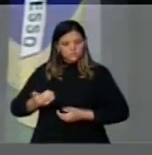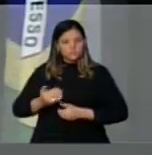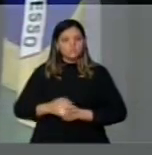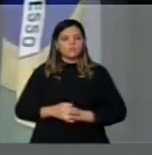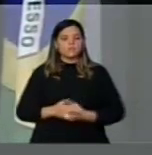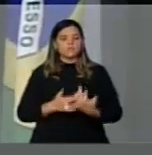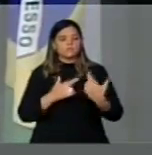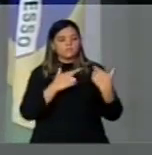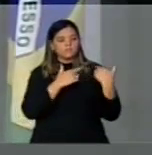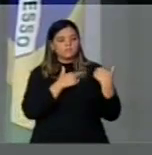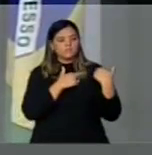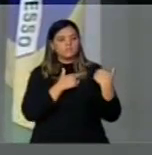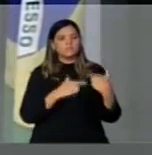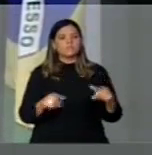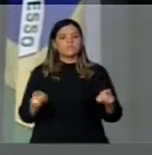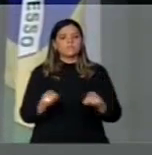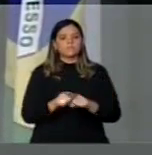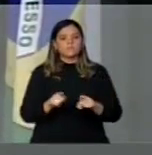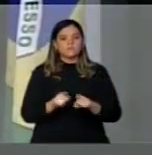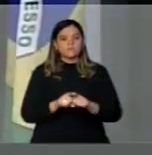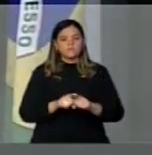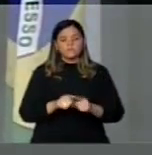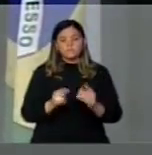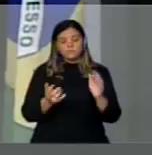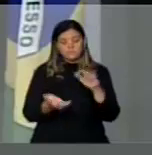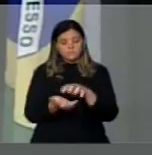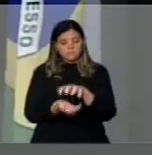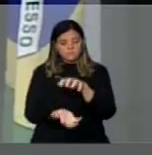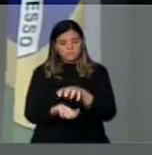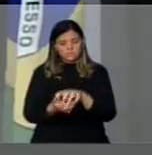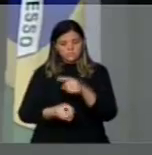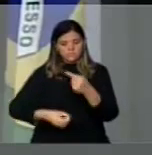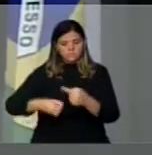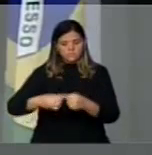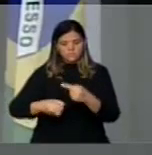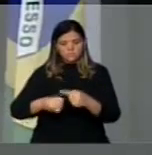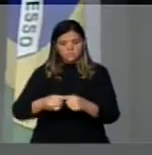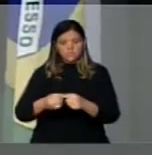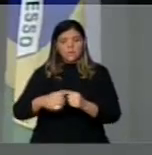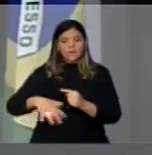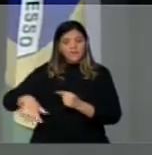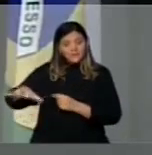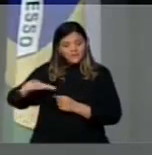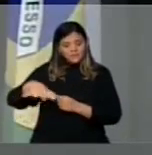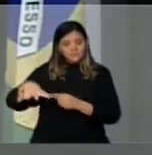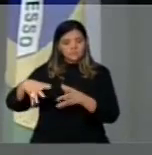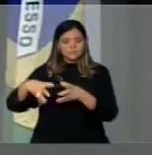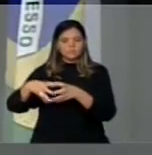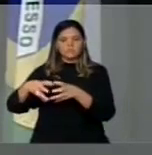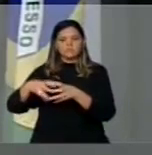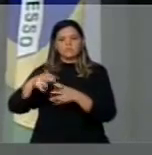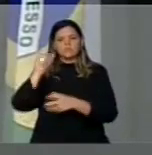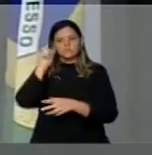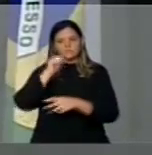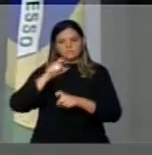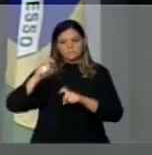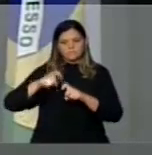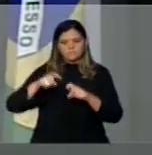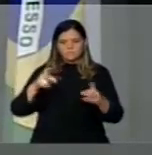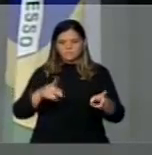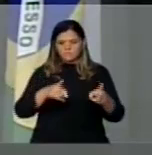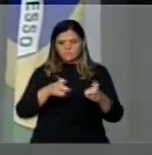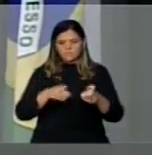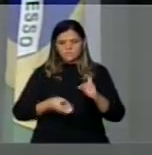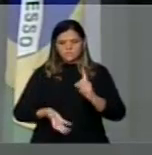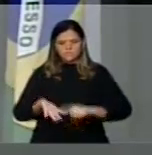médica ultrassonografista de Pernambuco. Foram elas que perceberam que o número de diagnósticos